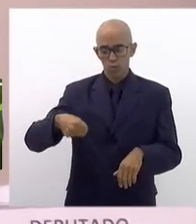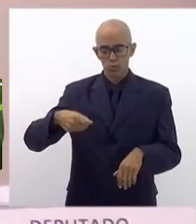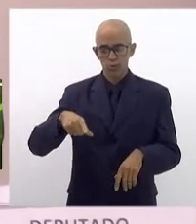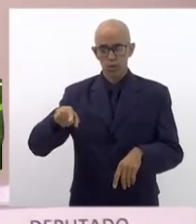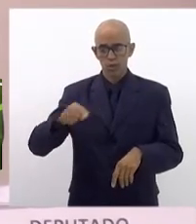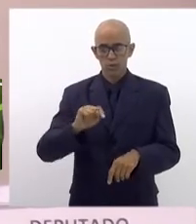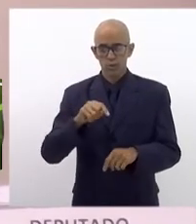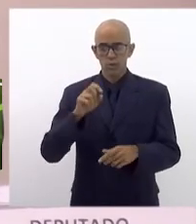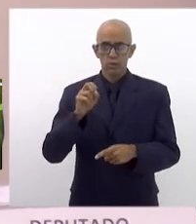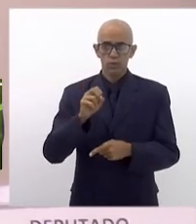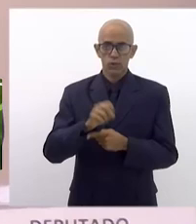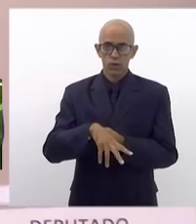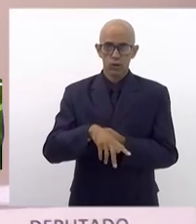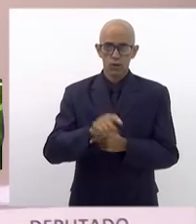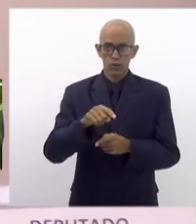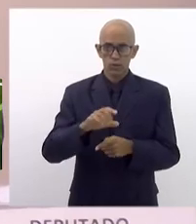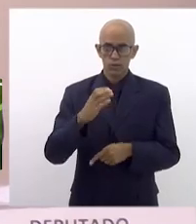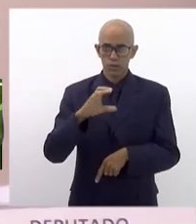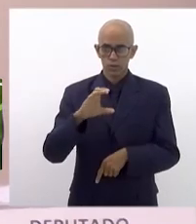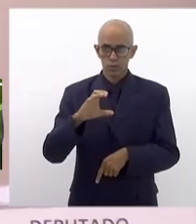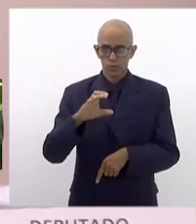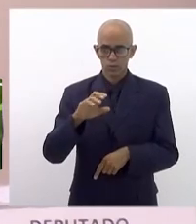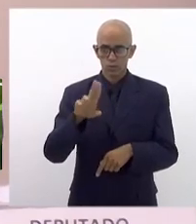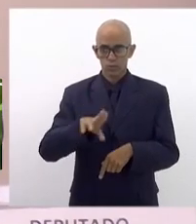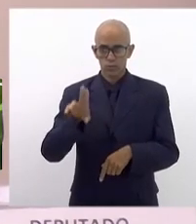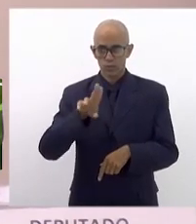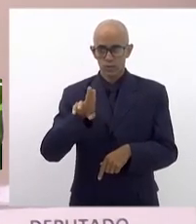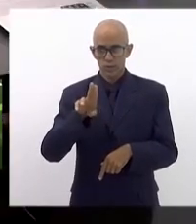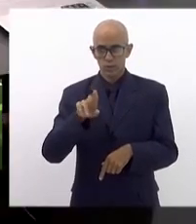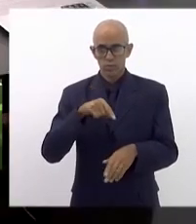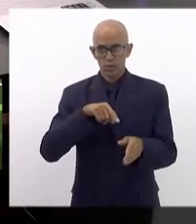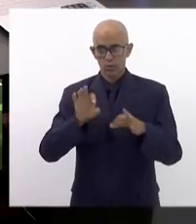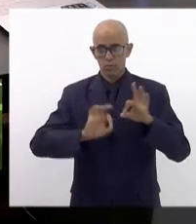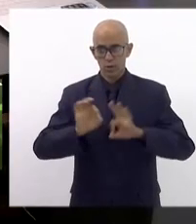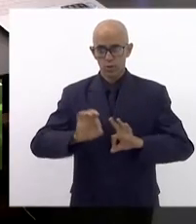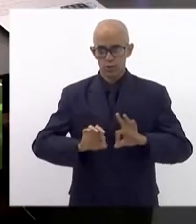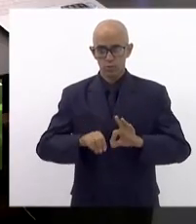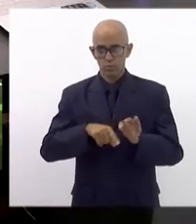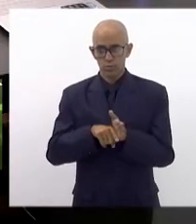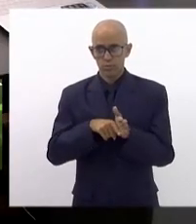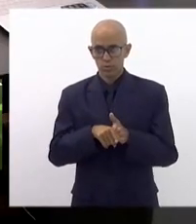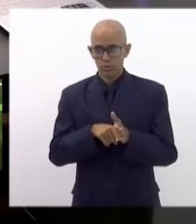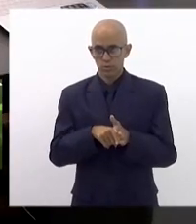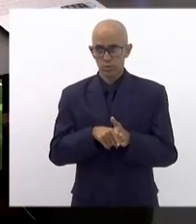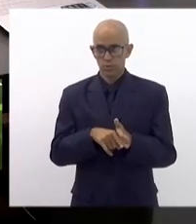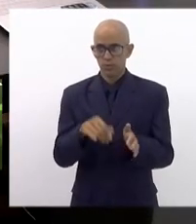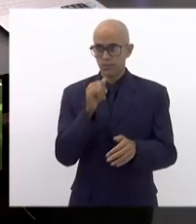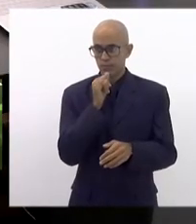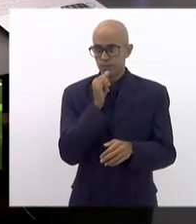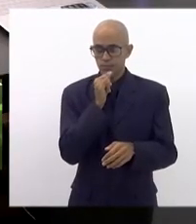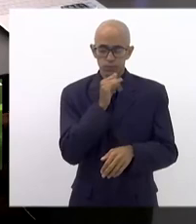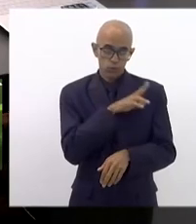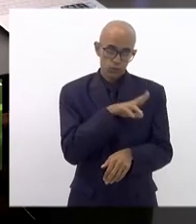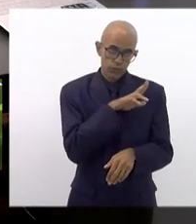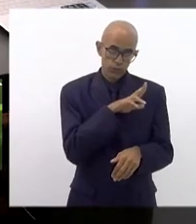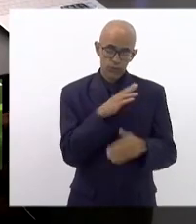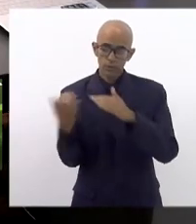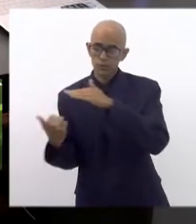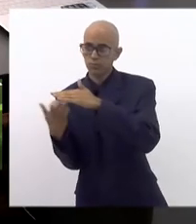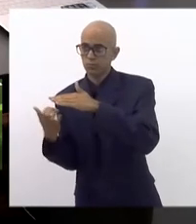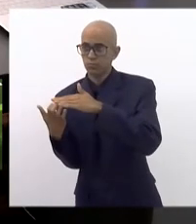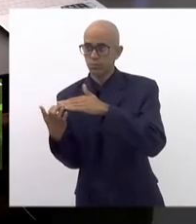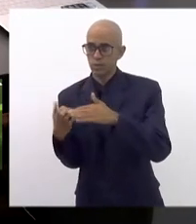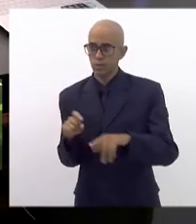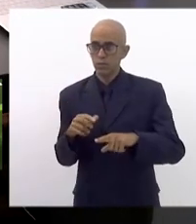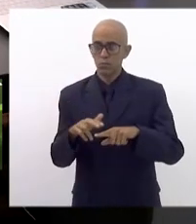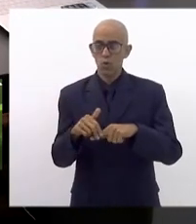conseguimos contratar cientistas de universidades para nossos projetos de pesquisa. Exemplo perfeito de interação entre academia e empresa. Com a aprovação do nosso marco